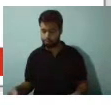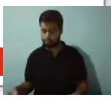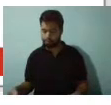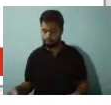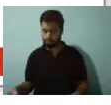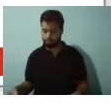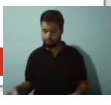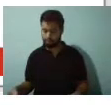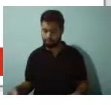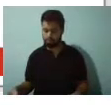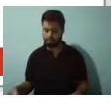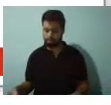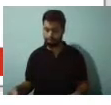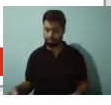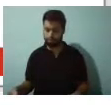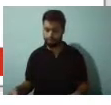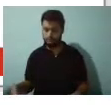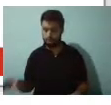novo projeto de desenvolvimento